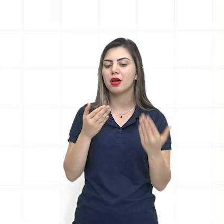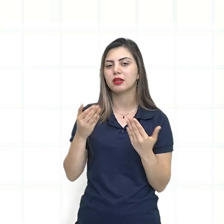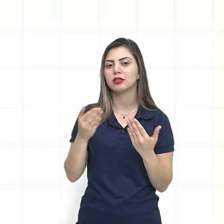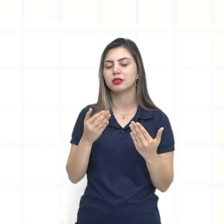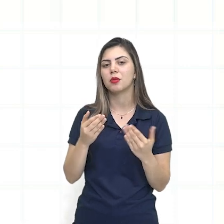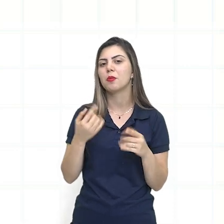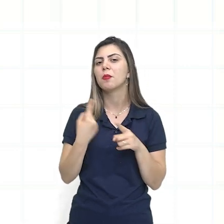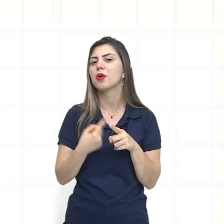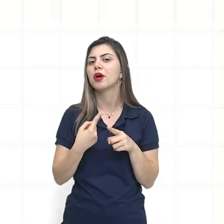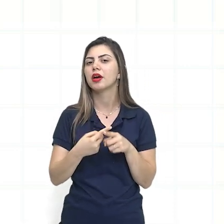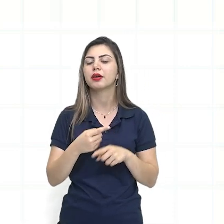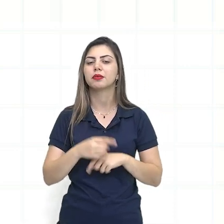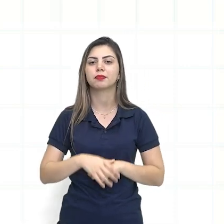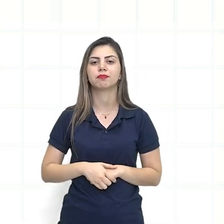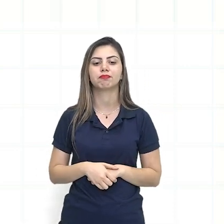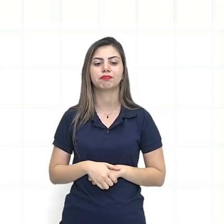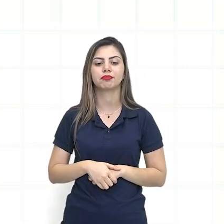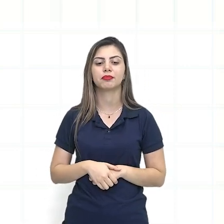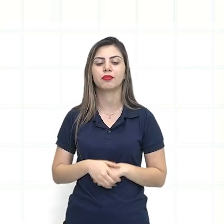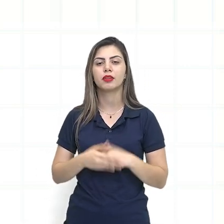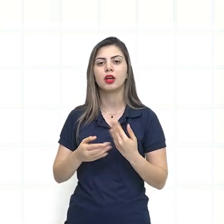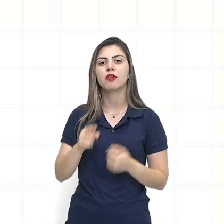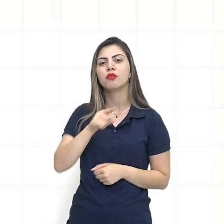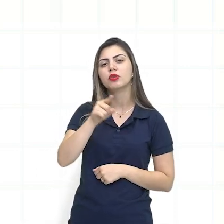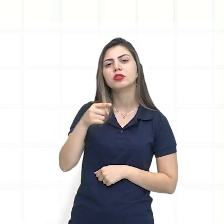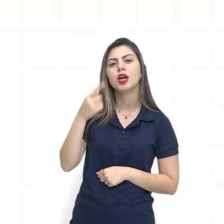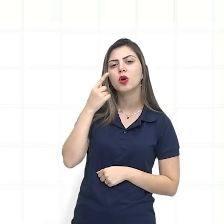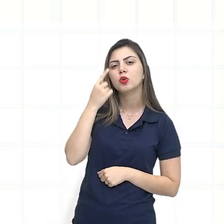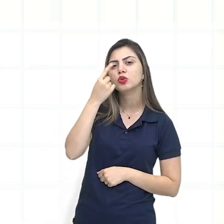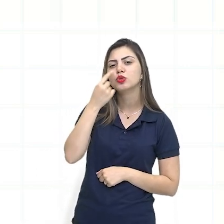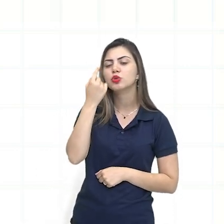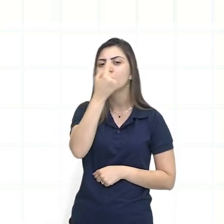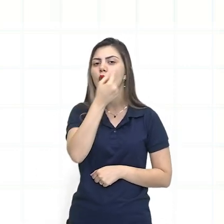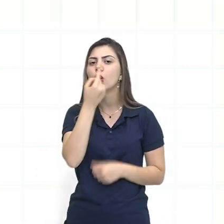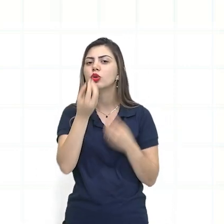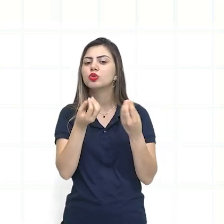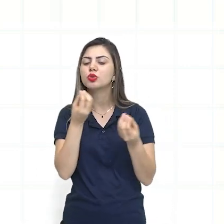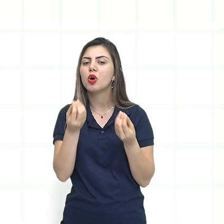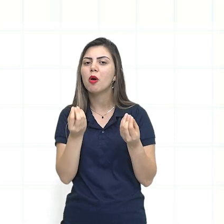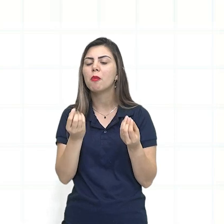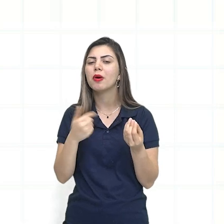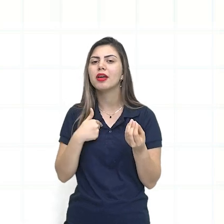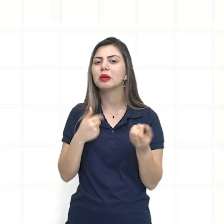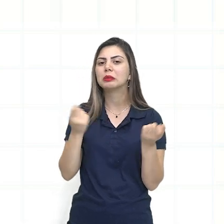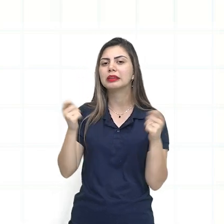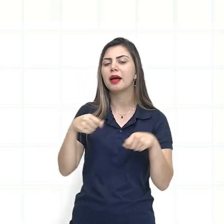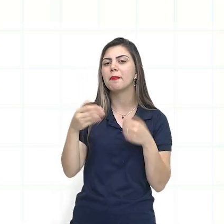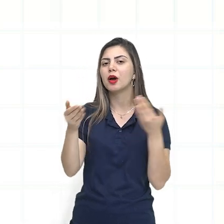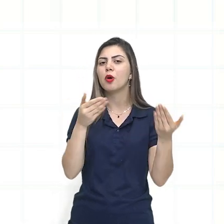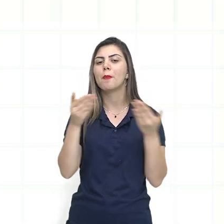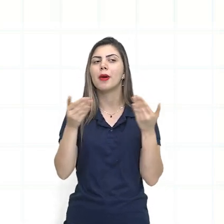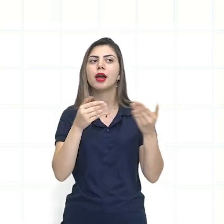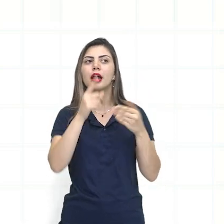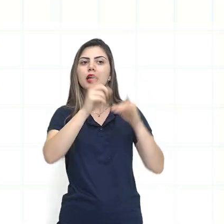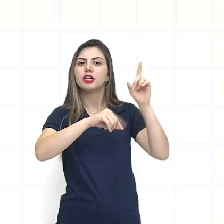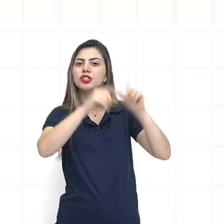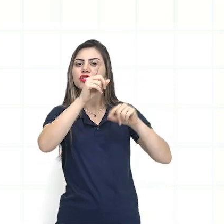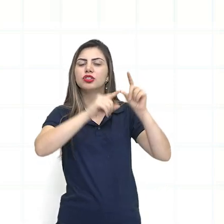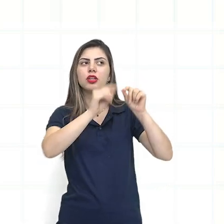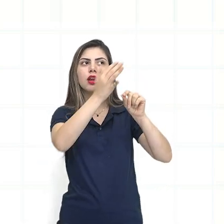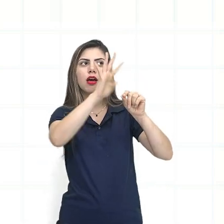há essa comparação? Como são os seus olhos para que eu faça essa comparação com estrelas